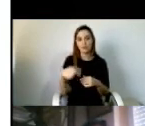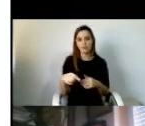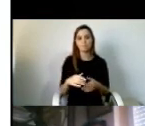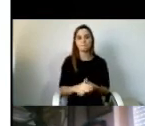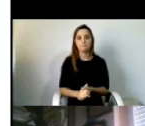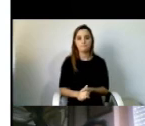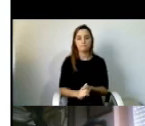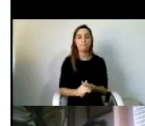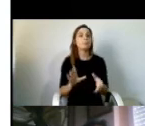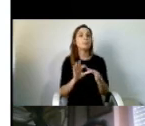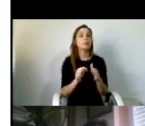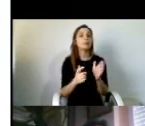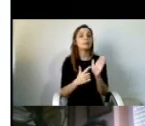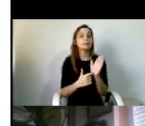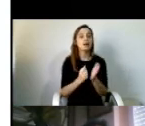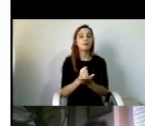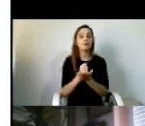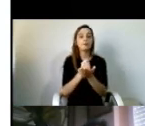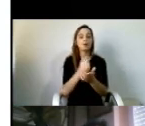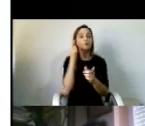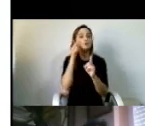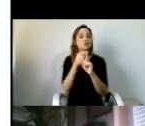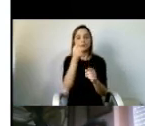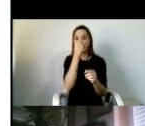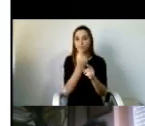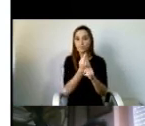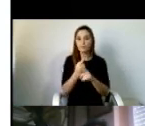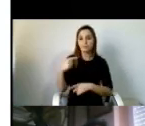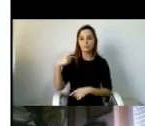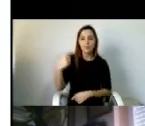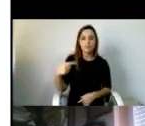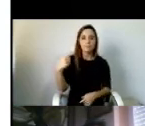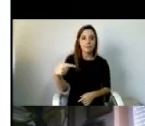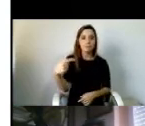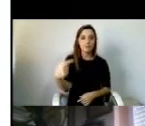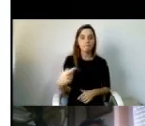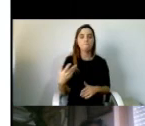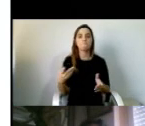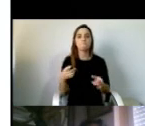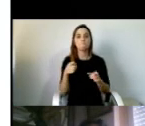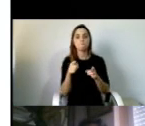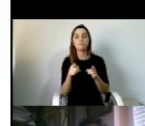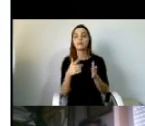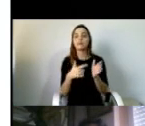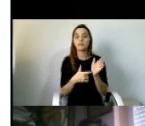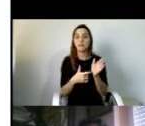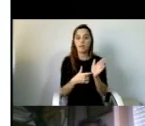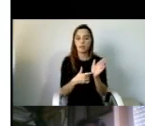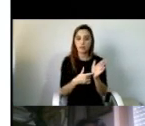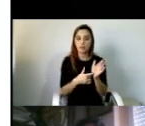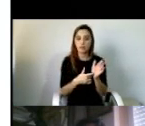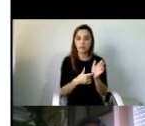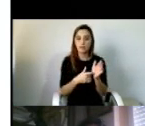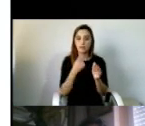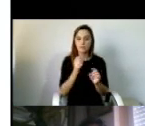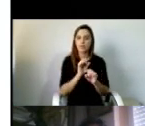Relativamente às necessidades de apoio na realização de atividades da vida diária, estas necessidades são mais